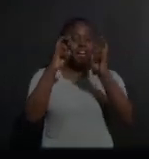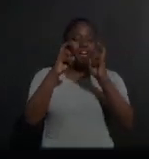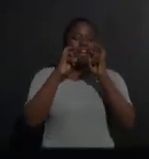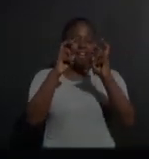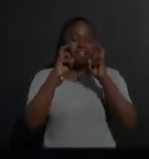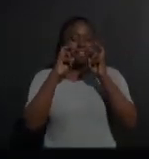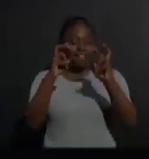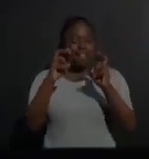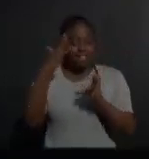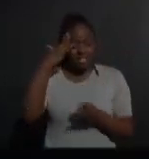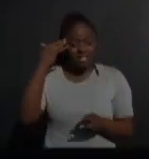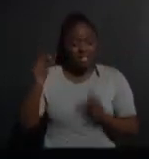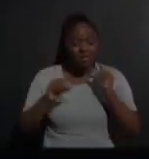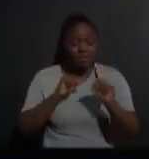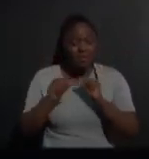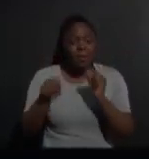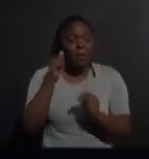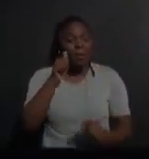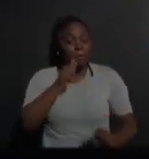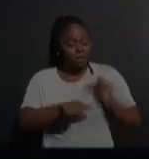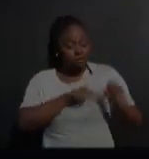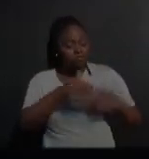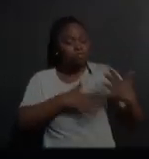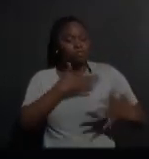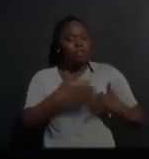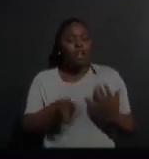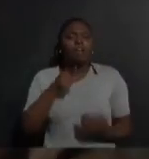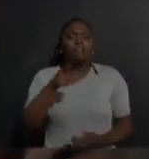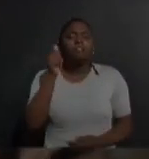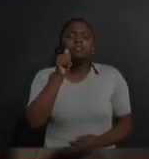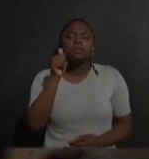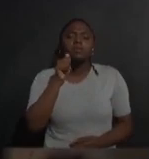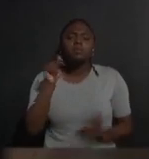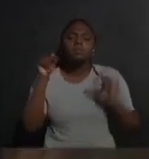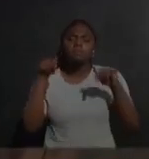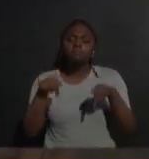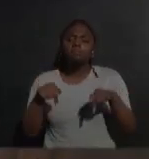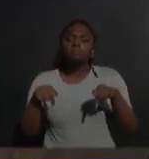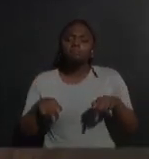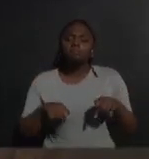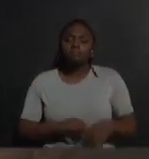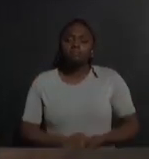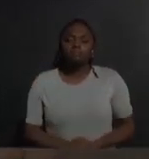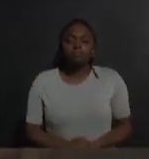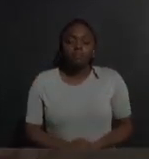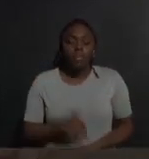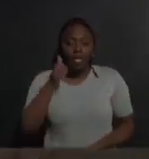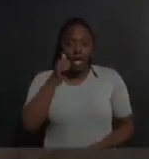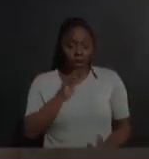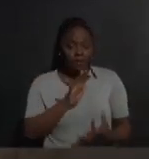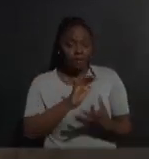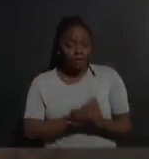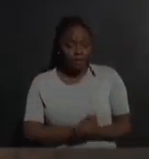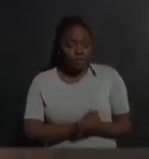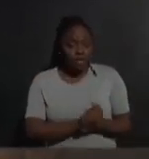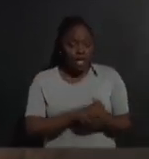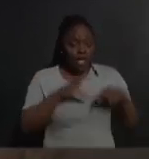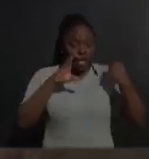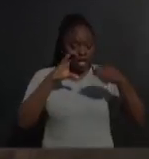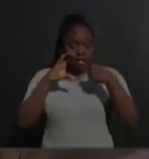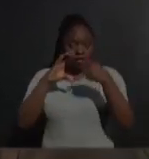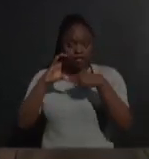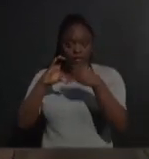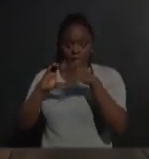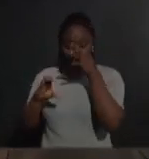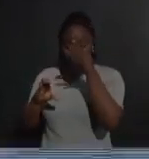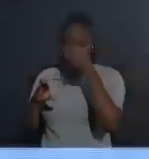Sabe o que é isso? É uma mulher avivada. Eu pergunto para você, mulher que está aqui. Gente, minha mulher, ela fica filmando as plantas e